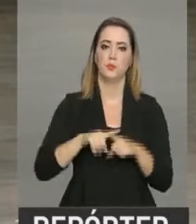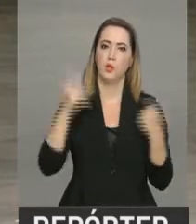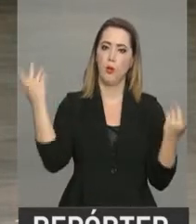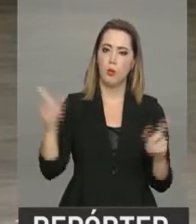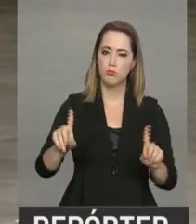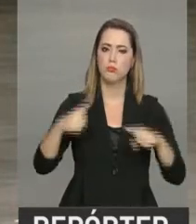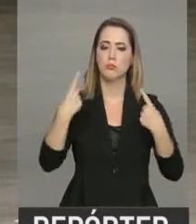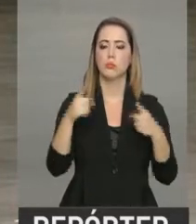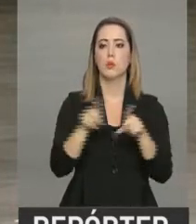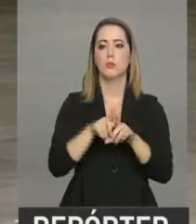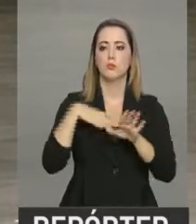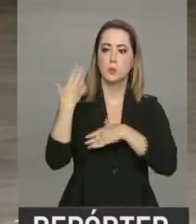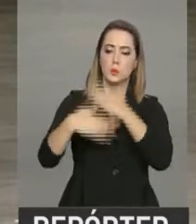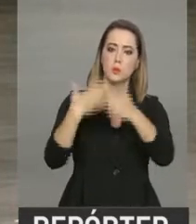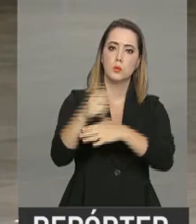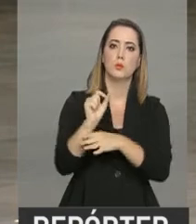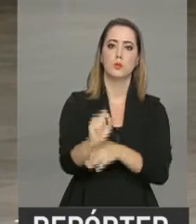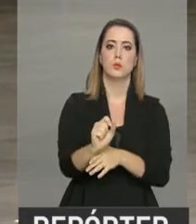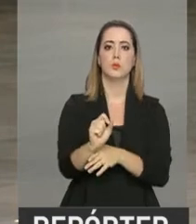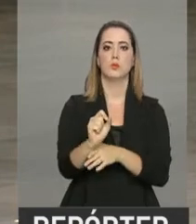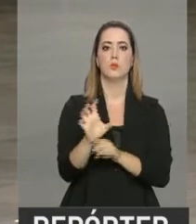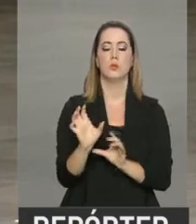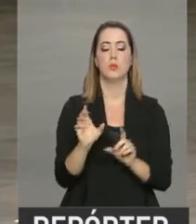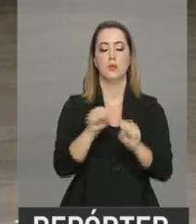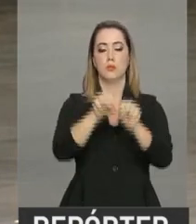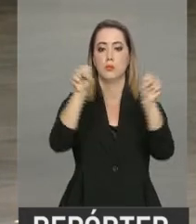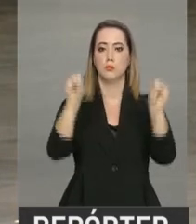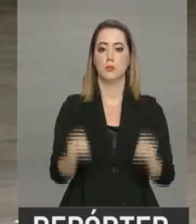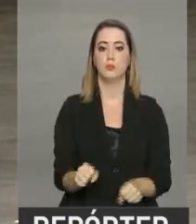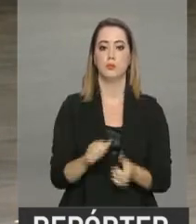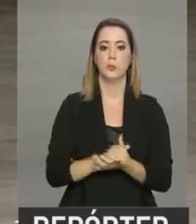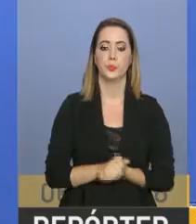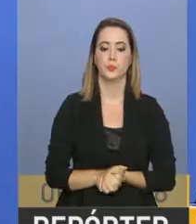é dar sustentabilidade ao sistema